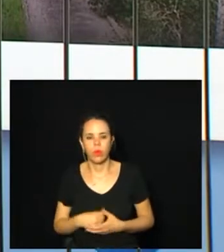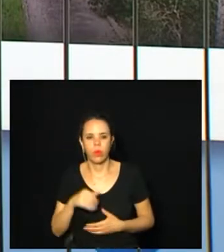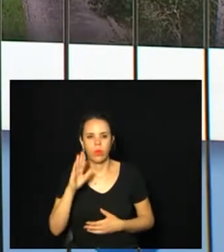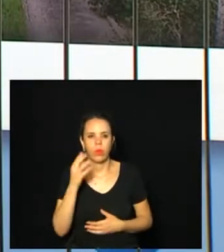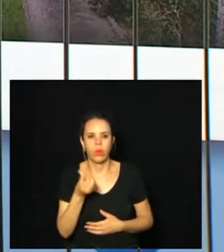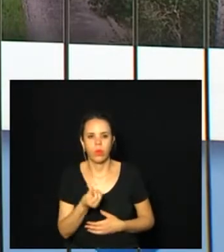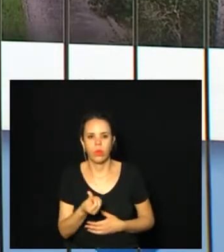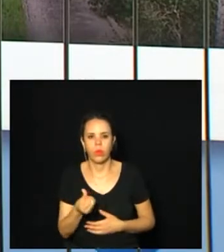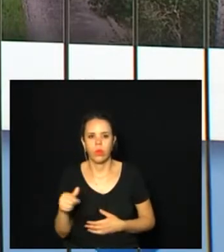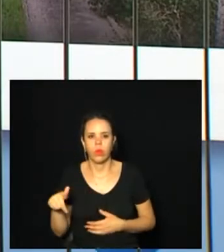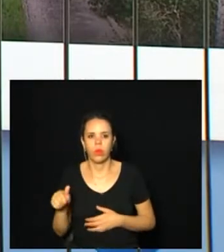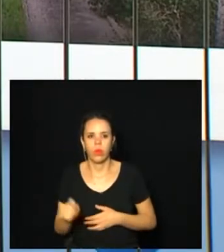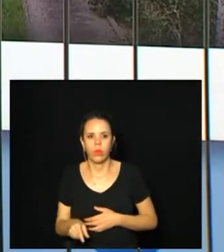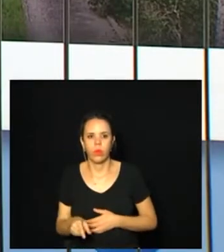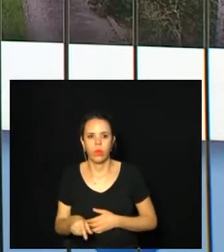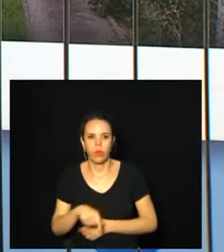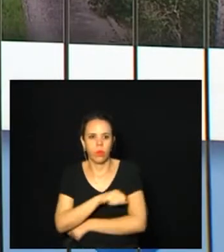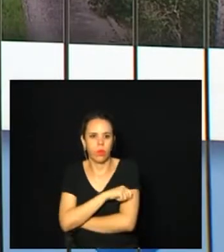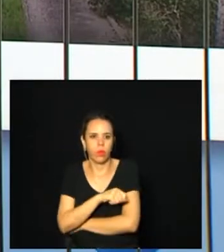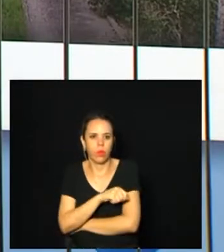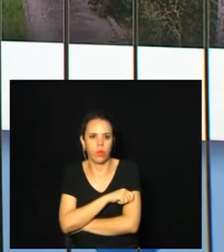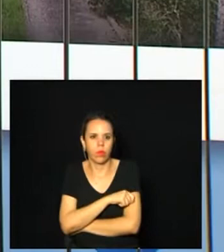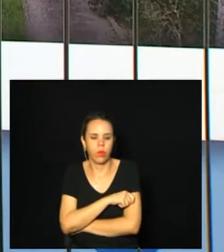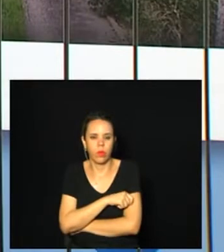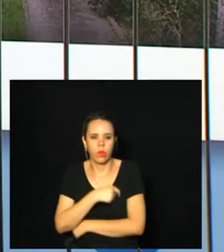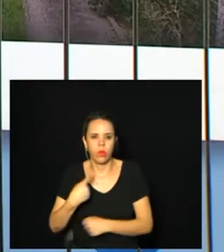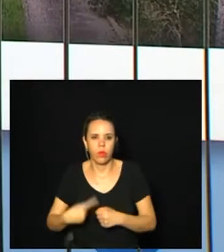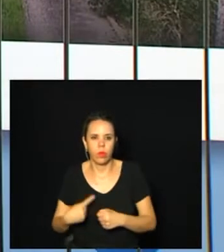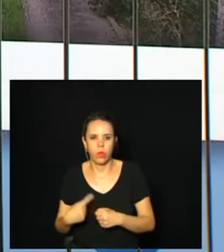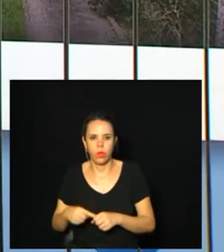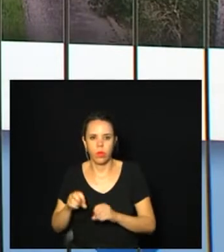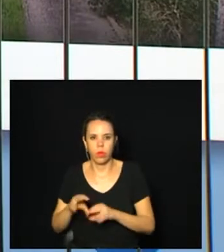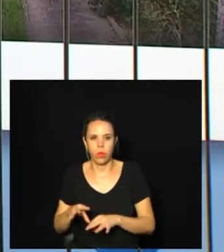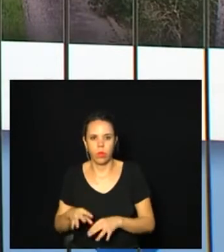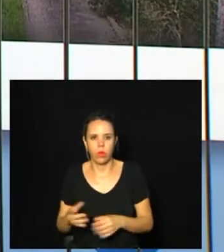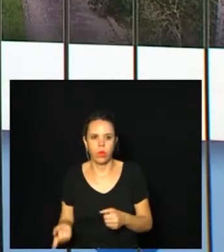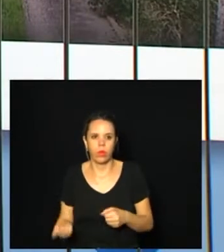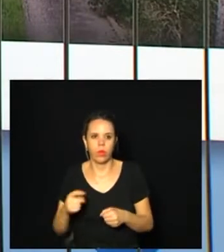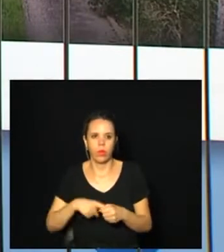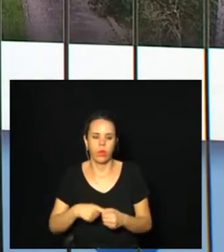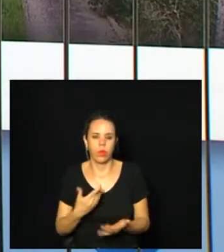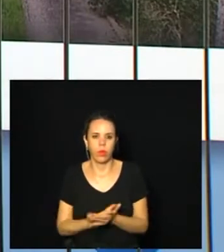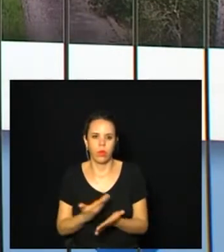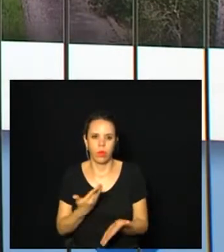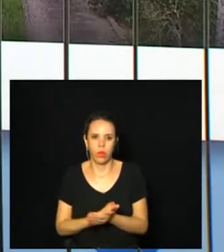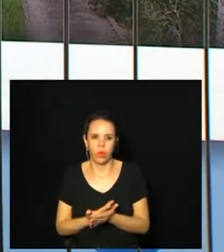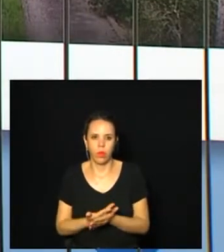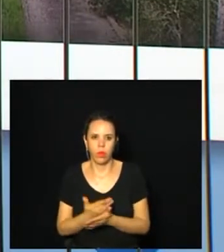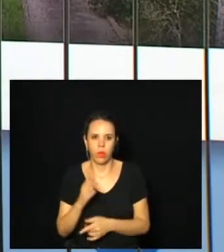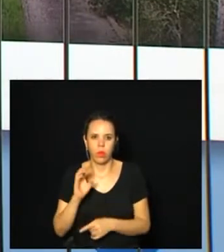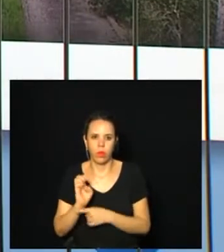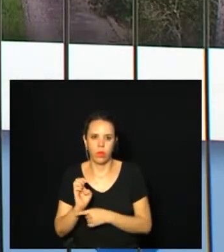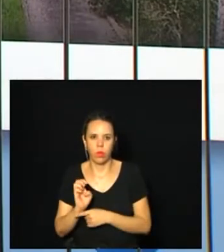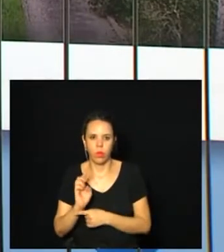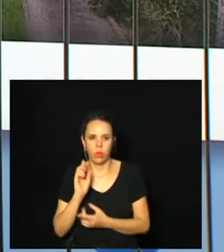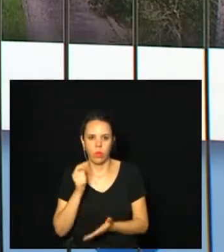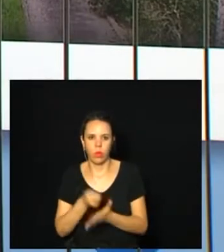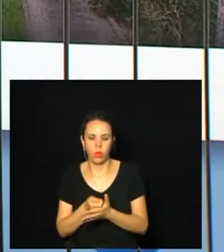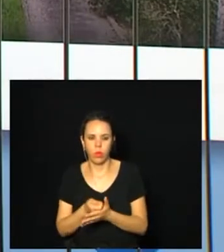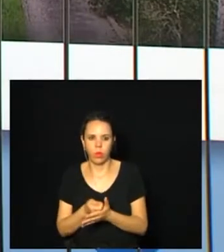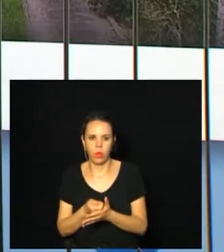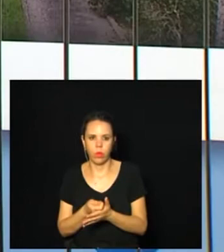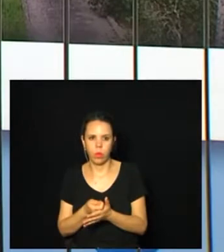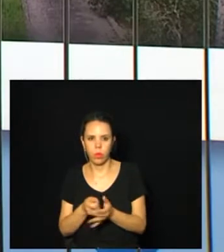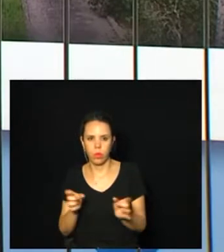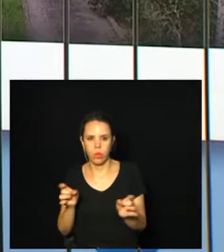de 67 mil alunos da rede municipal de ensino voltem às aulas estaduais. Com a decisão,